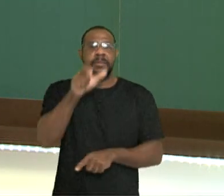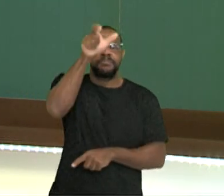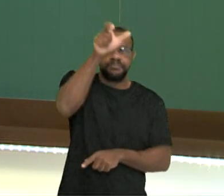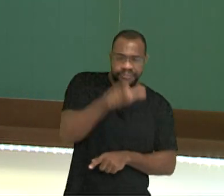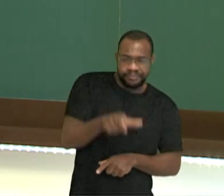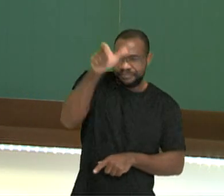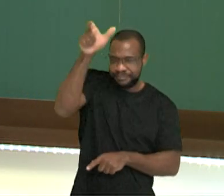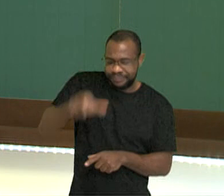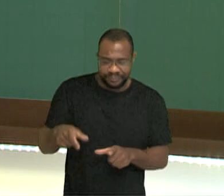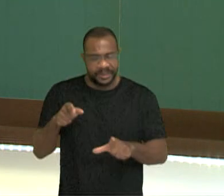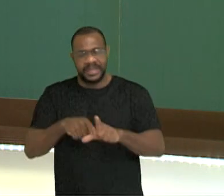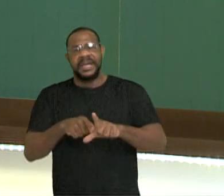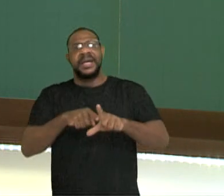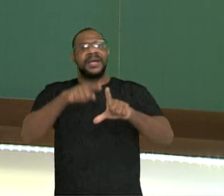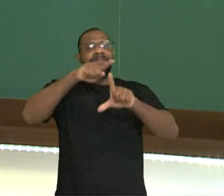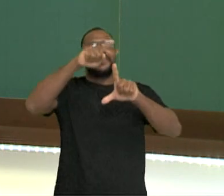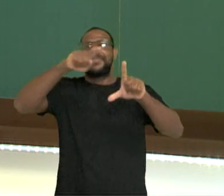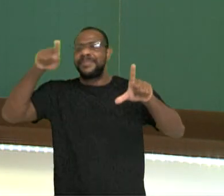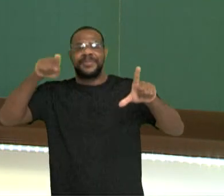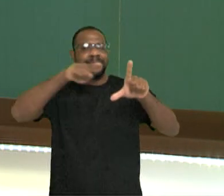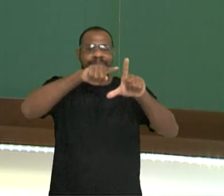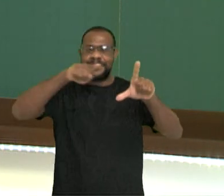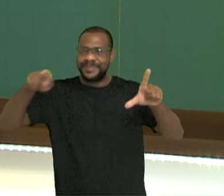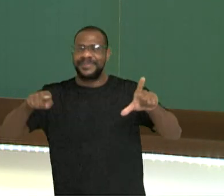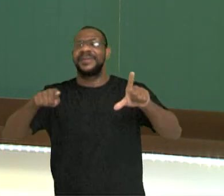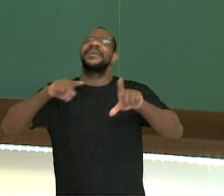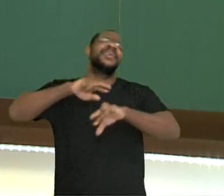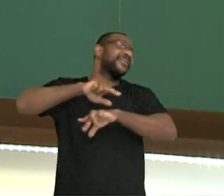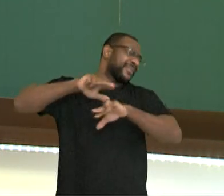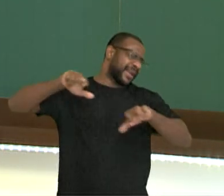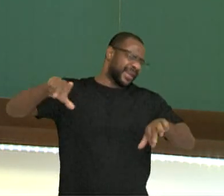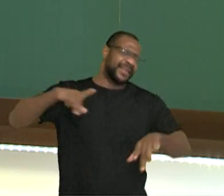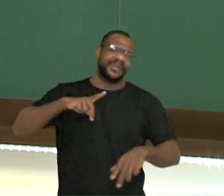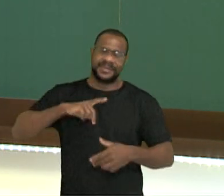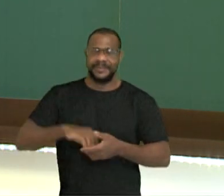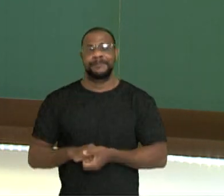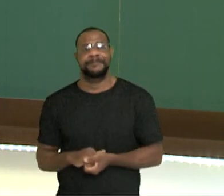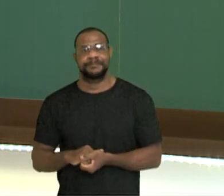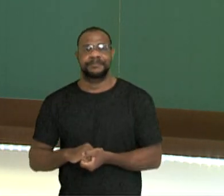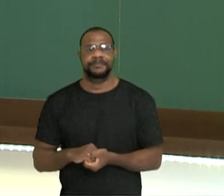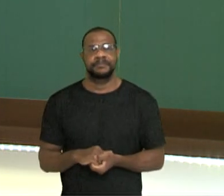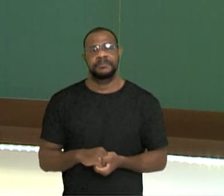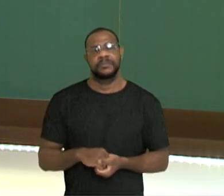linhas, enfim, nós logo vamos conhecer alguns tipos aí de gráfico, certo?